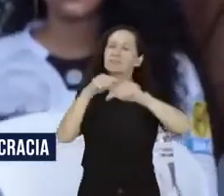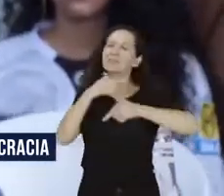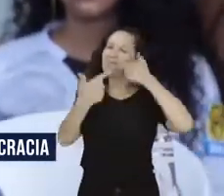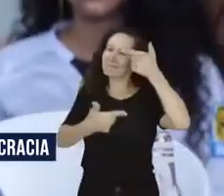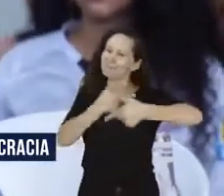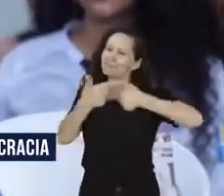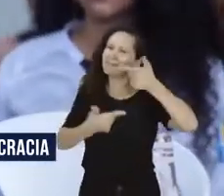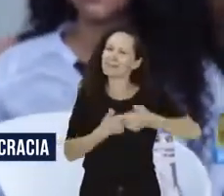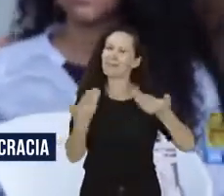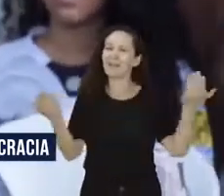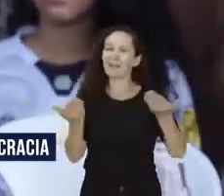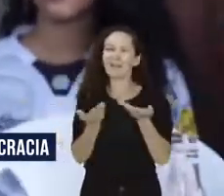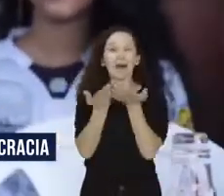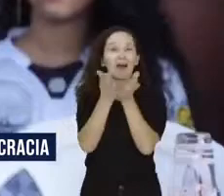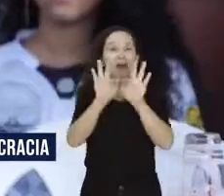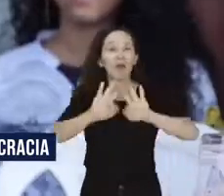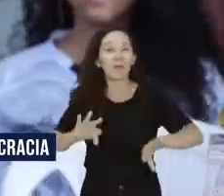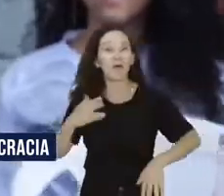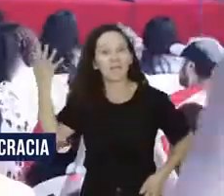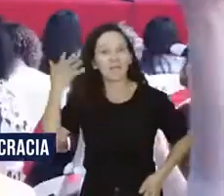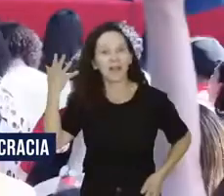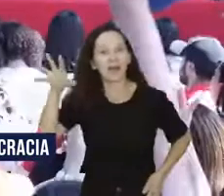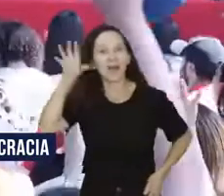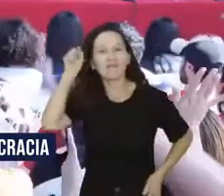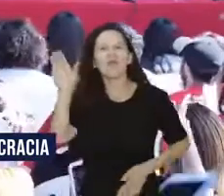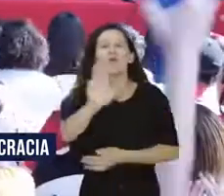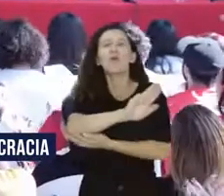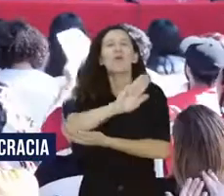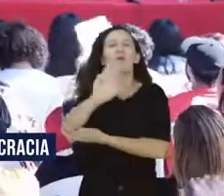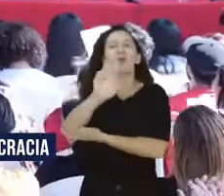de discurso, que nós precisamos ouvir é o Lula para falar.